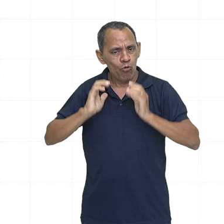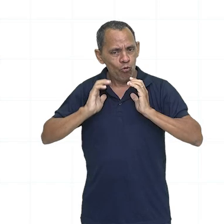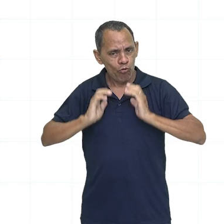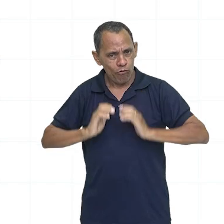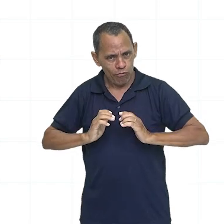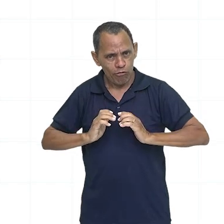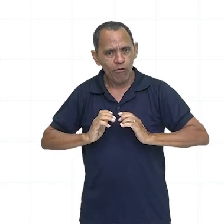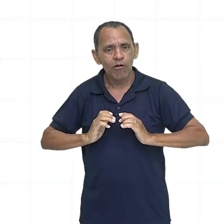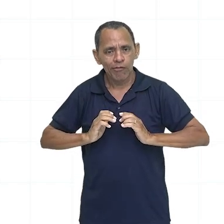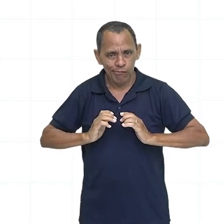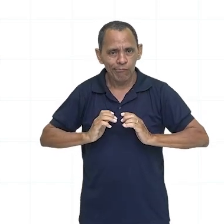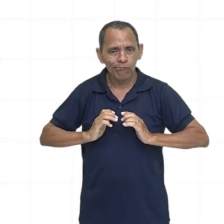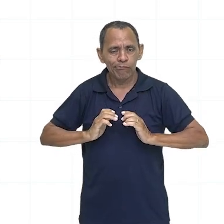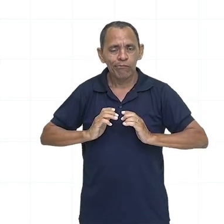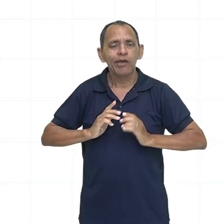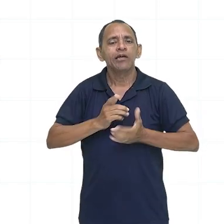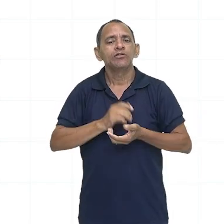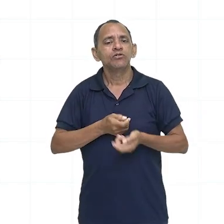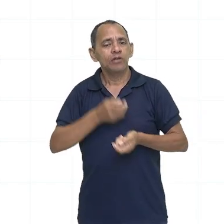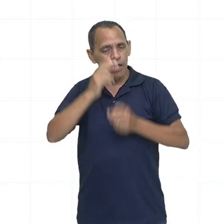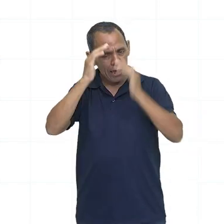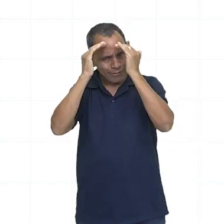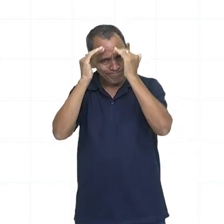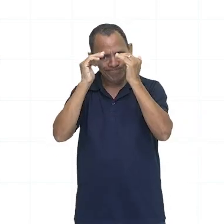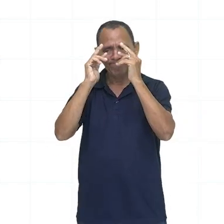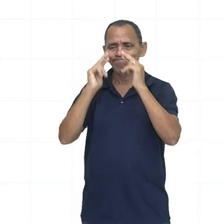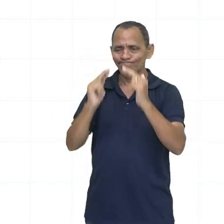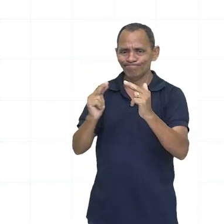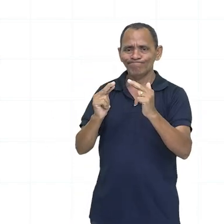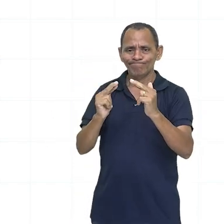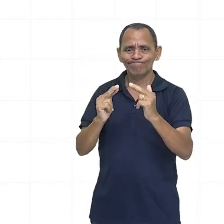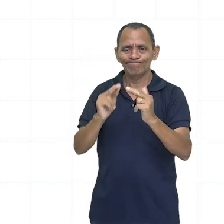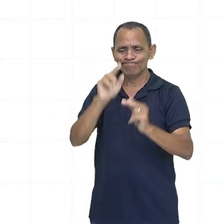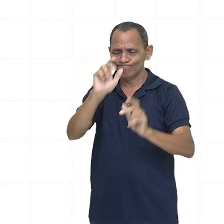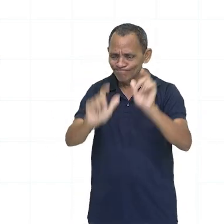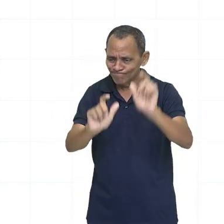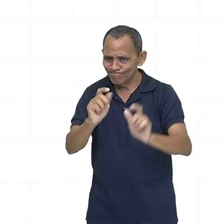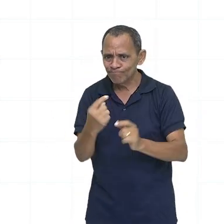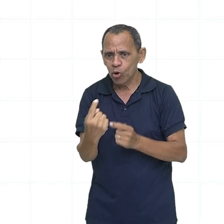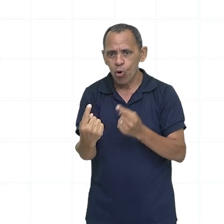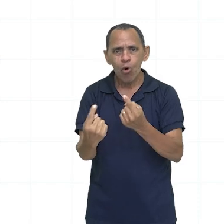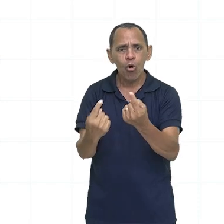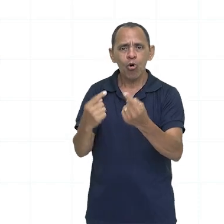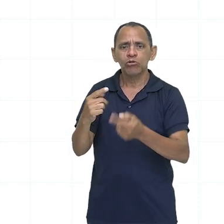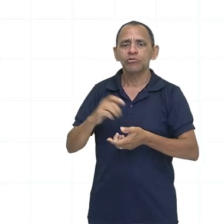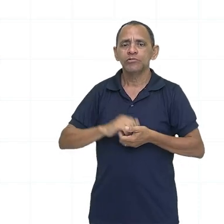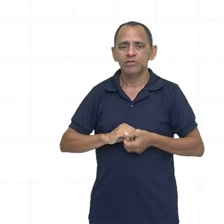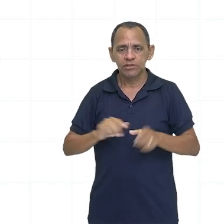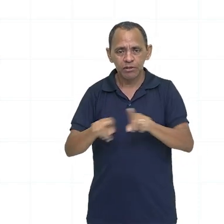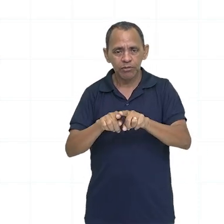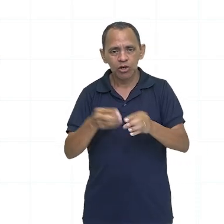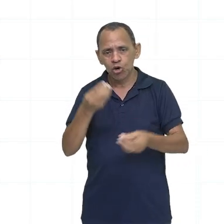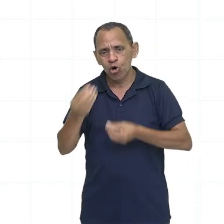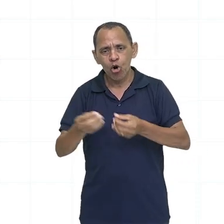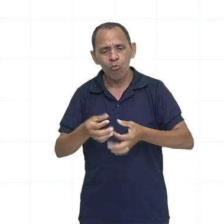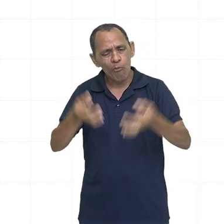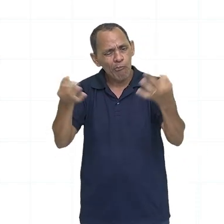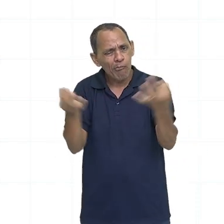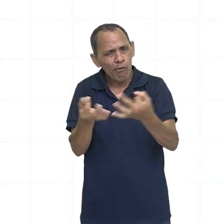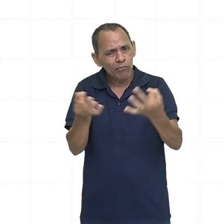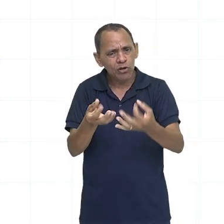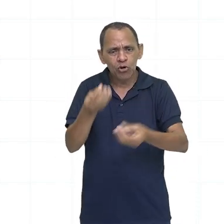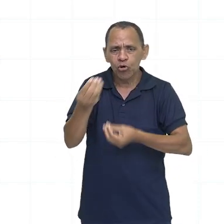disciplina e respeito ao próximo. A perfeição atinge-se pela unidade de seus dois